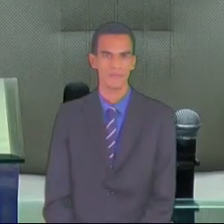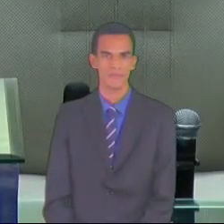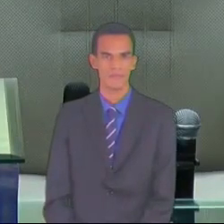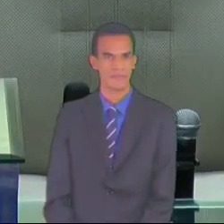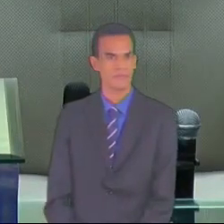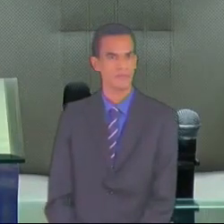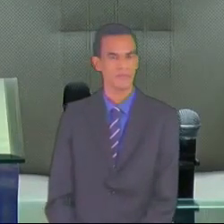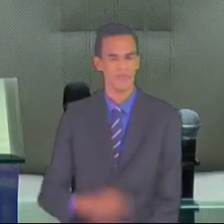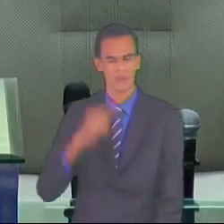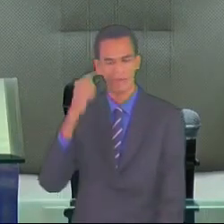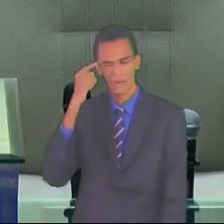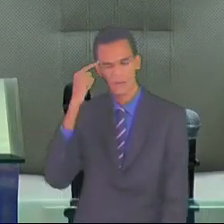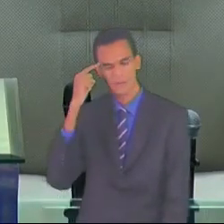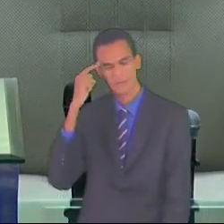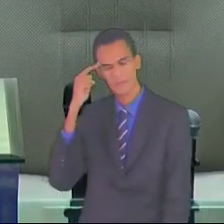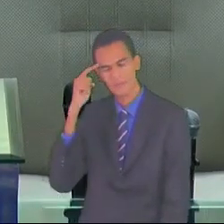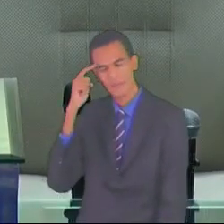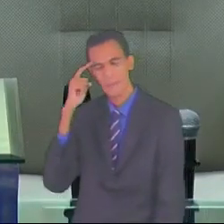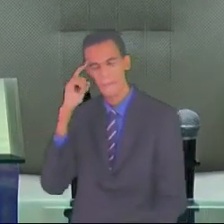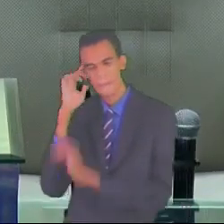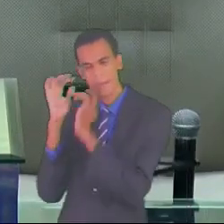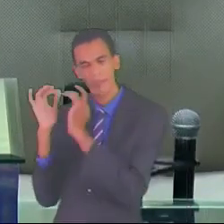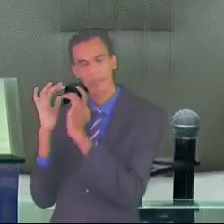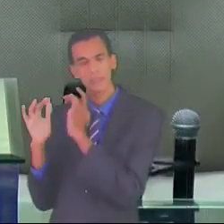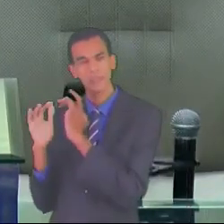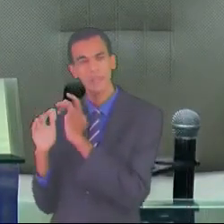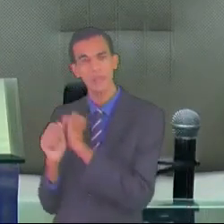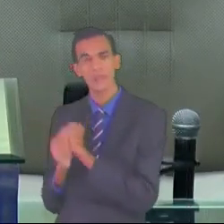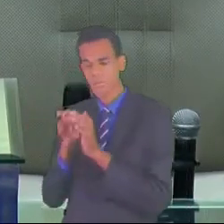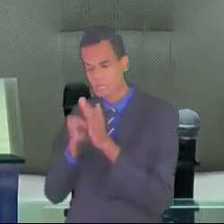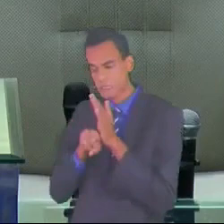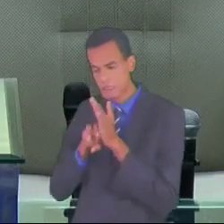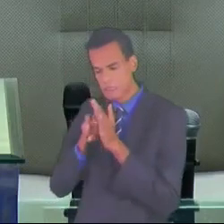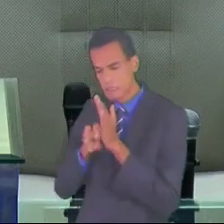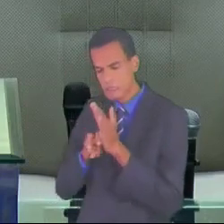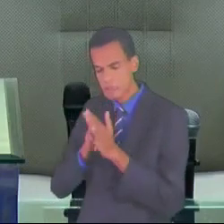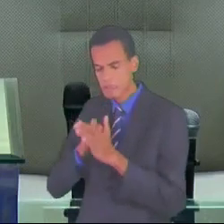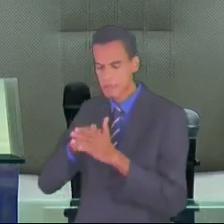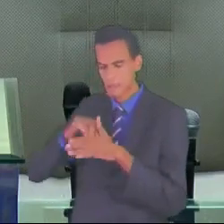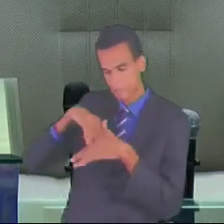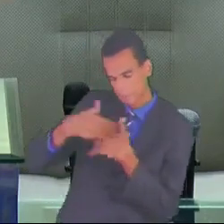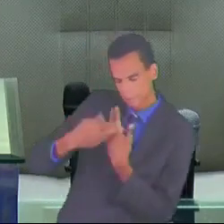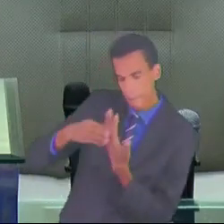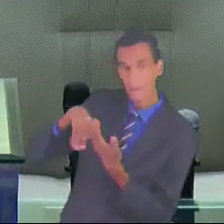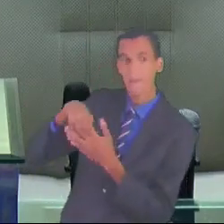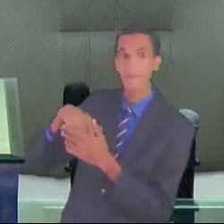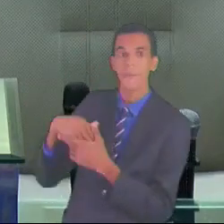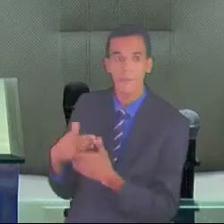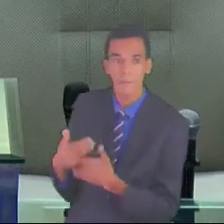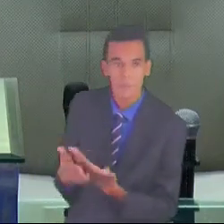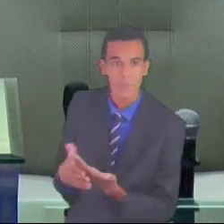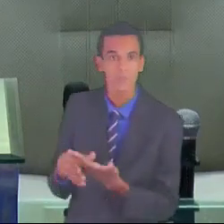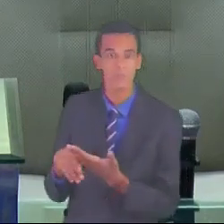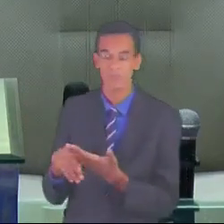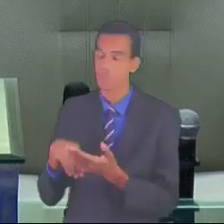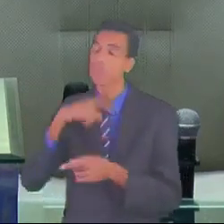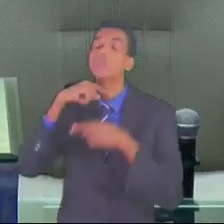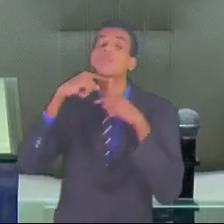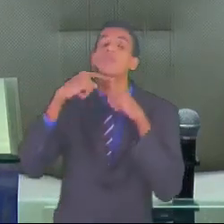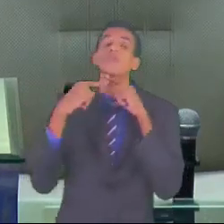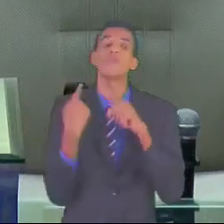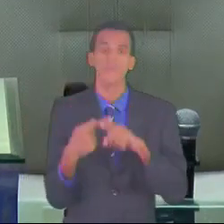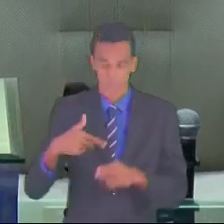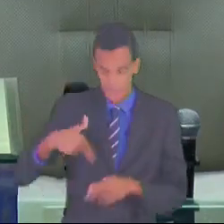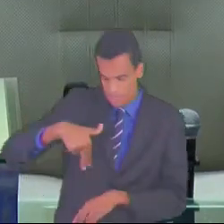Eu fico imaginando que um homem aleijado, ele rola para descer nas águas, mas não dá. Porque quem anda